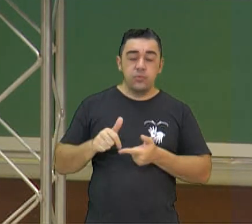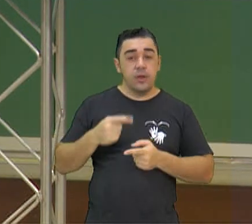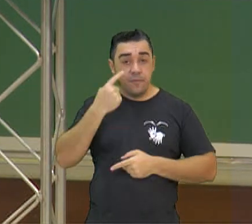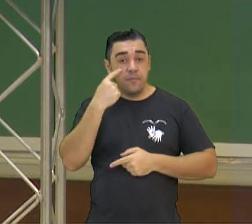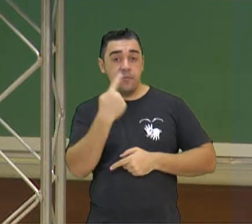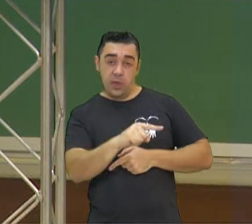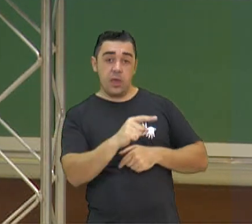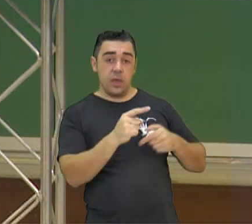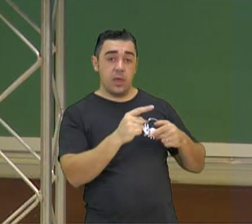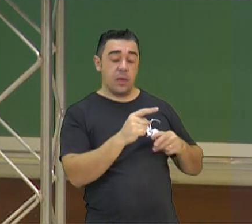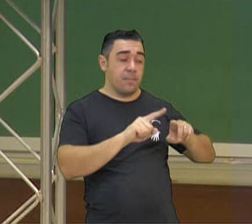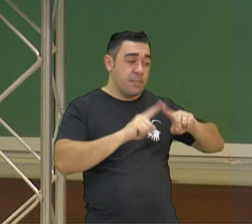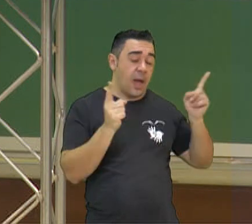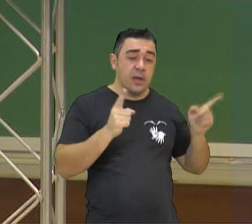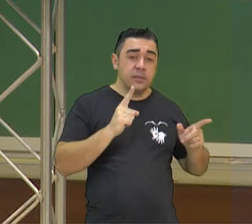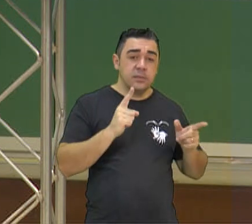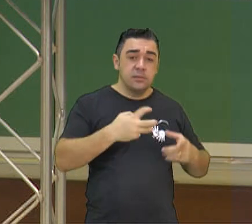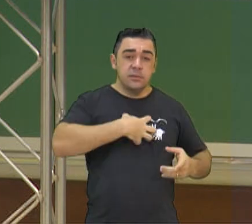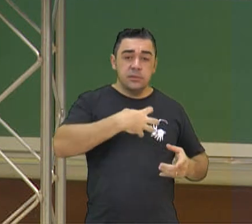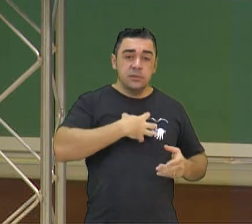coisa com outro olhar.